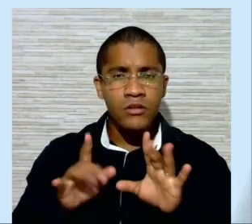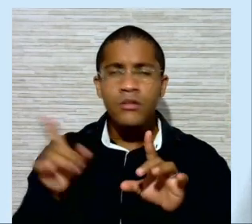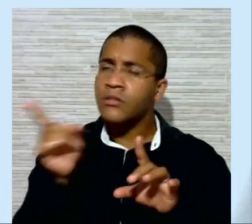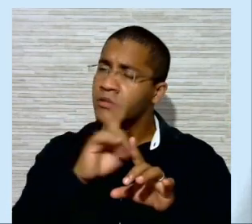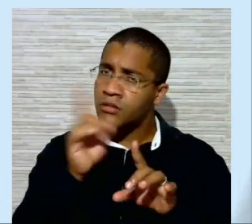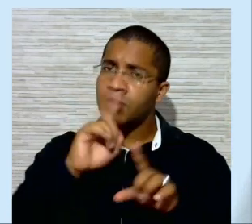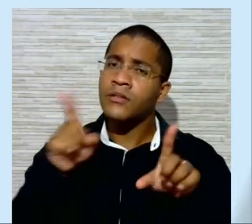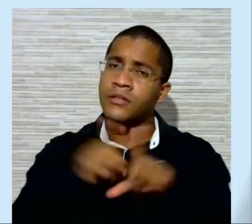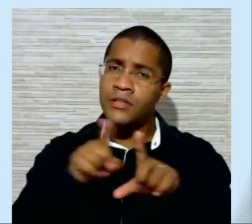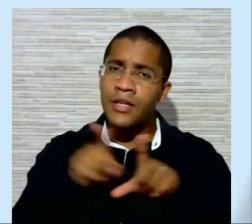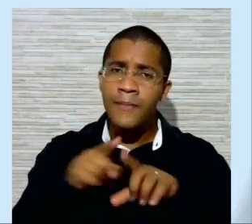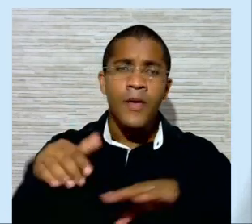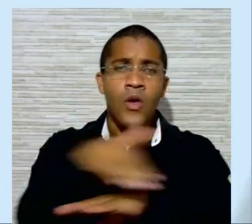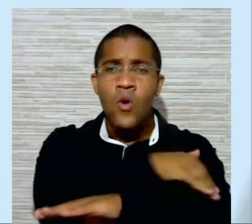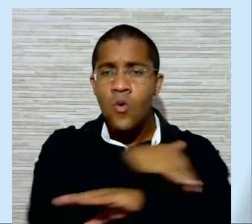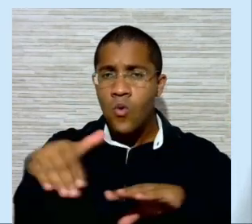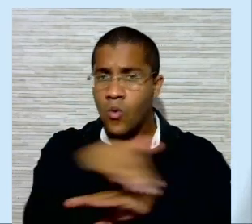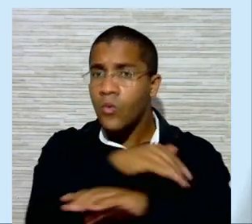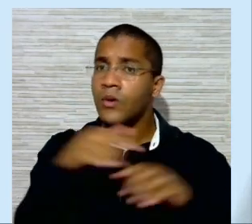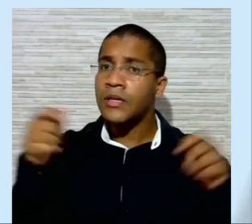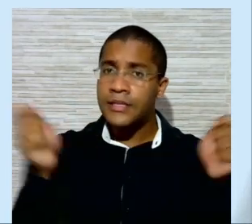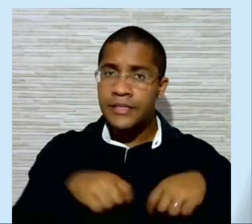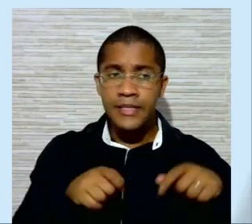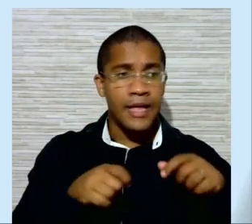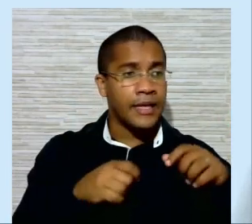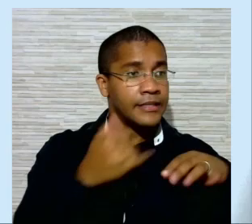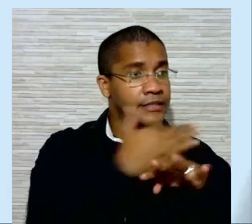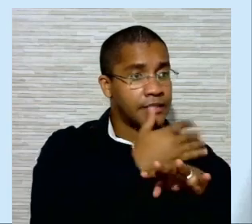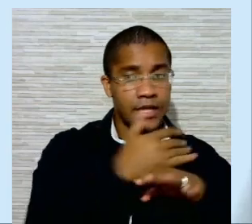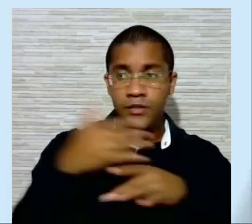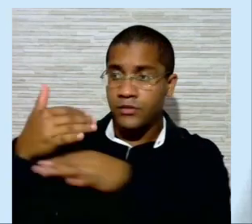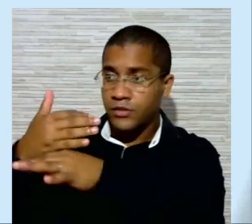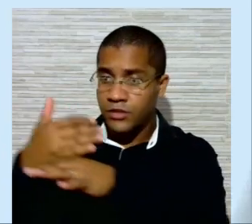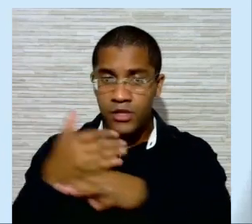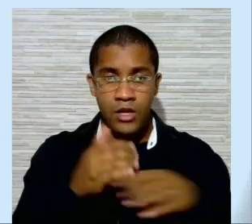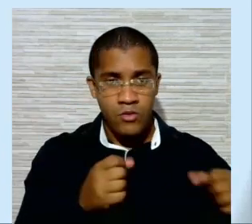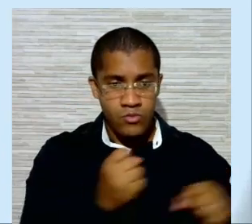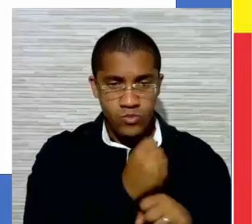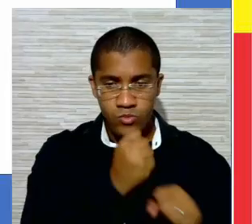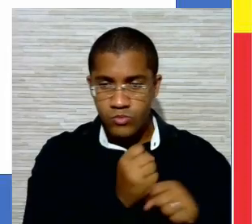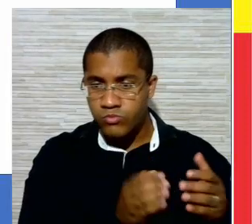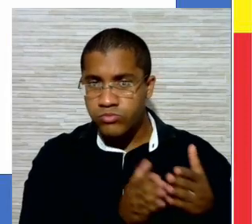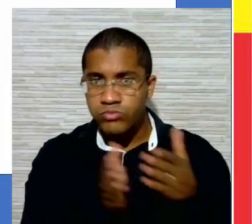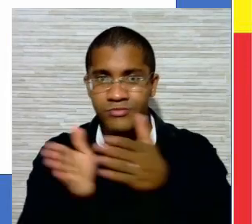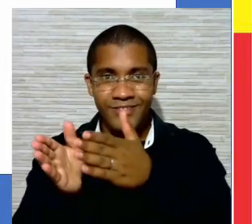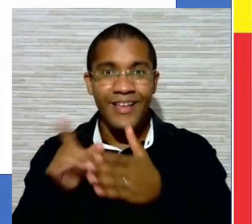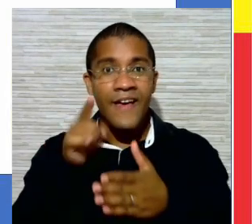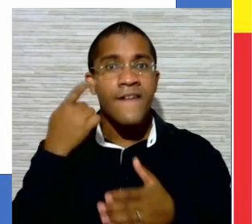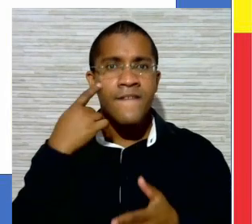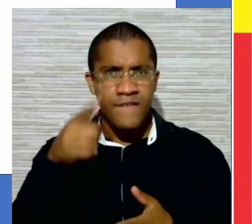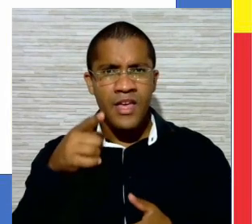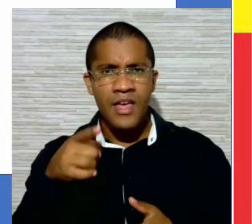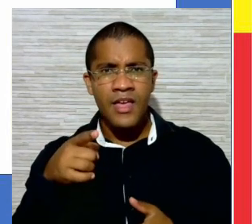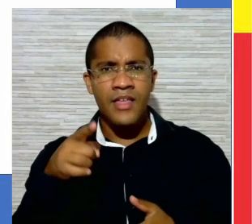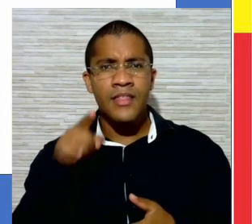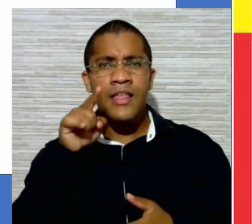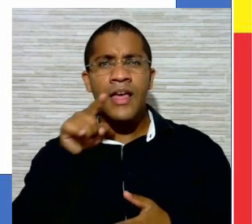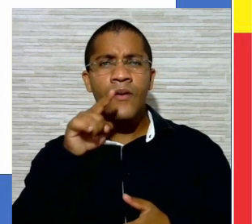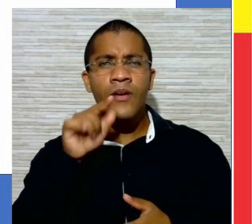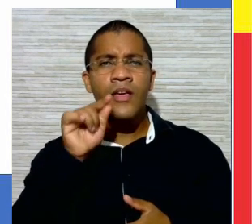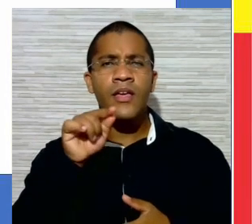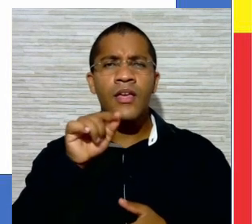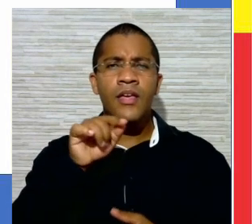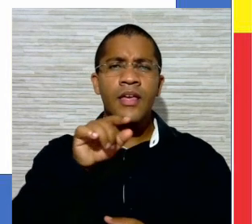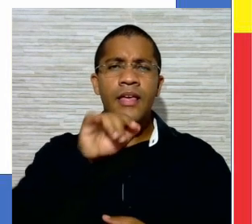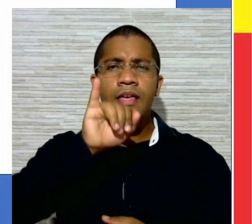Construímos também vias de acesso que ligam cidades, que ligam estados, tá? Observa na tela. Na tela você vê a rodovia dos imigrantes, tá?